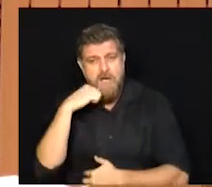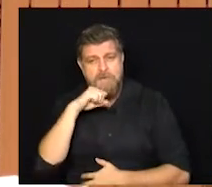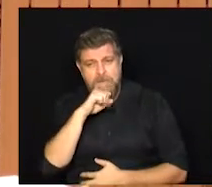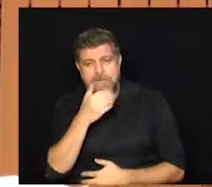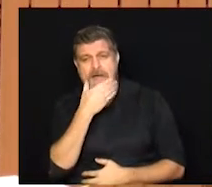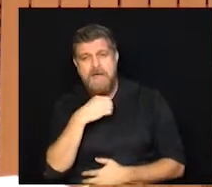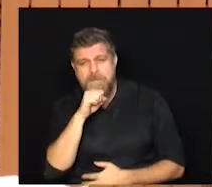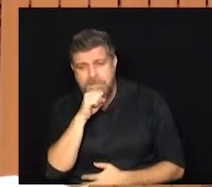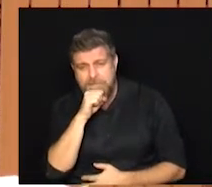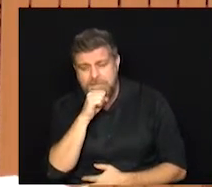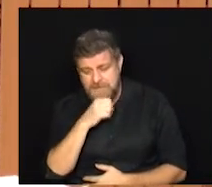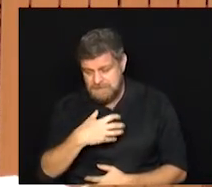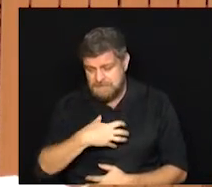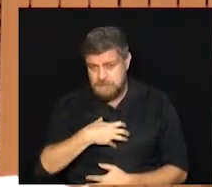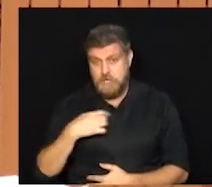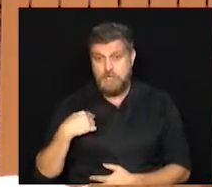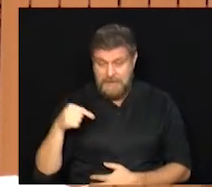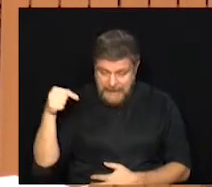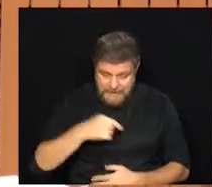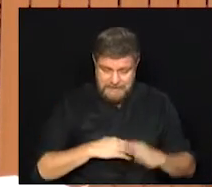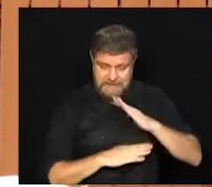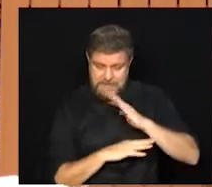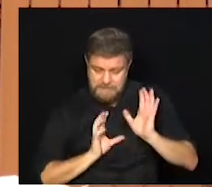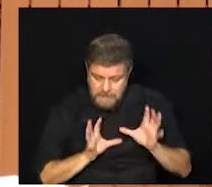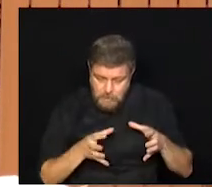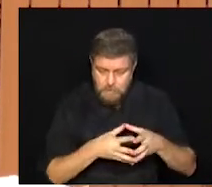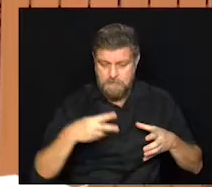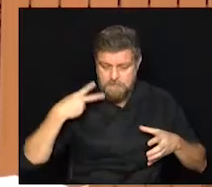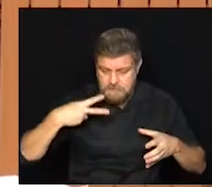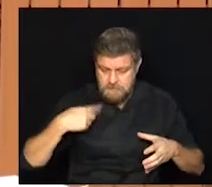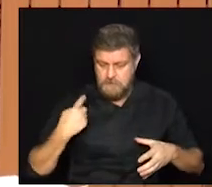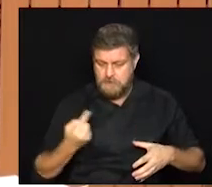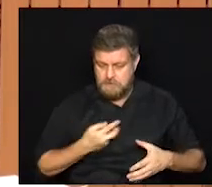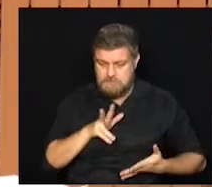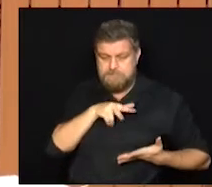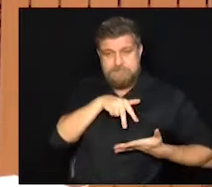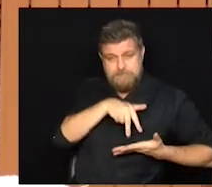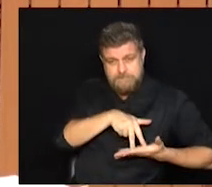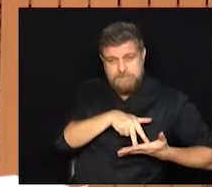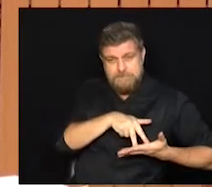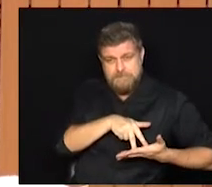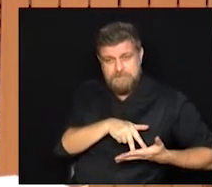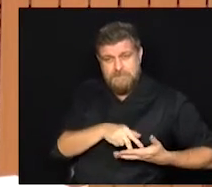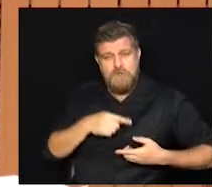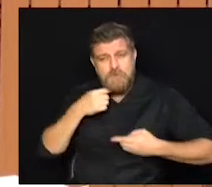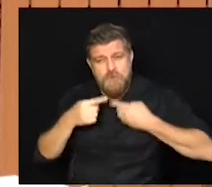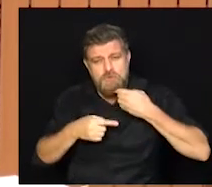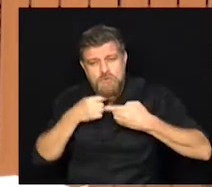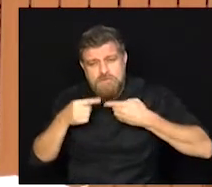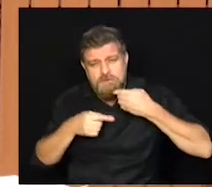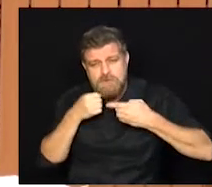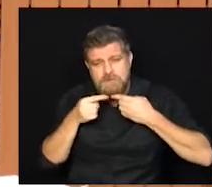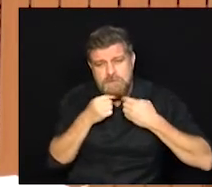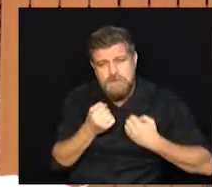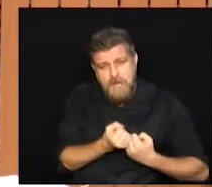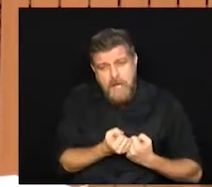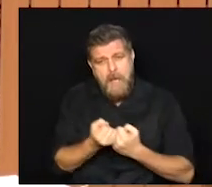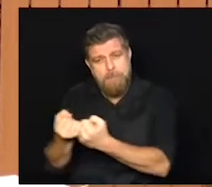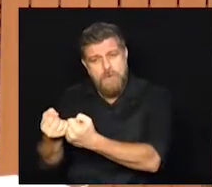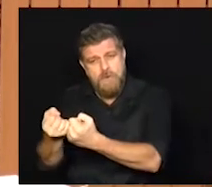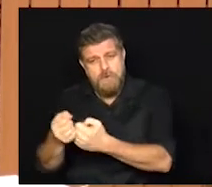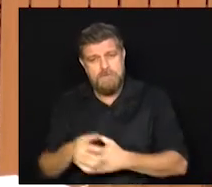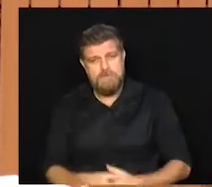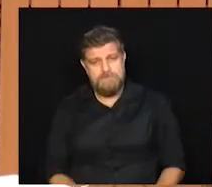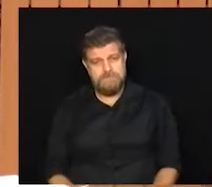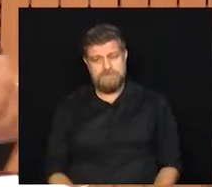pais, que nós temos essa comissão. Estamos aqui à disposição para esclarecer qualquer dúvida e de apoio também.